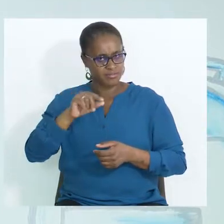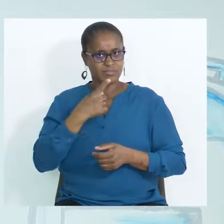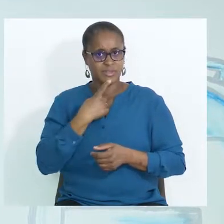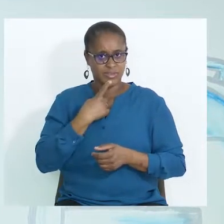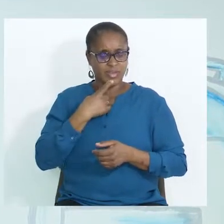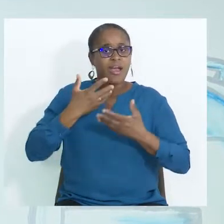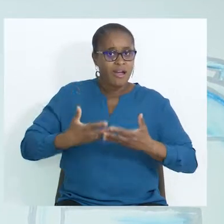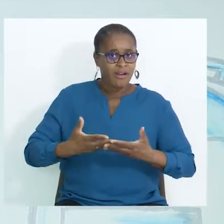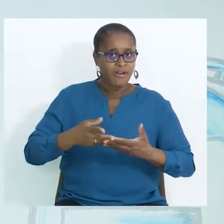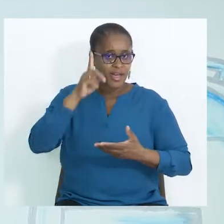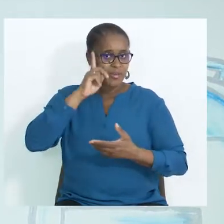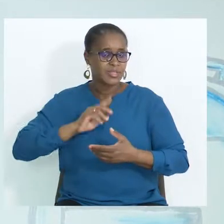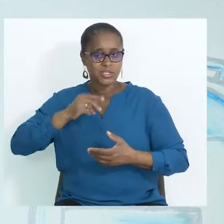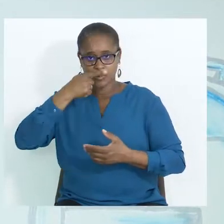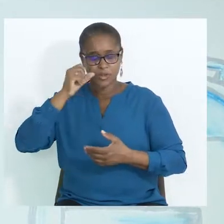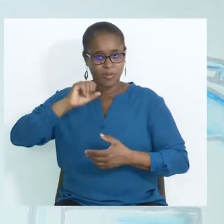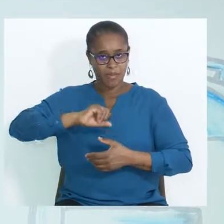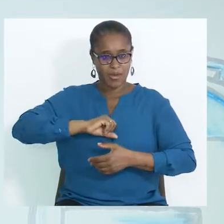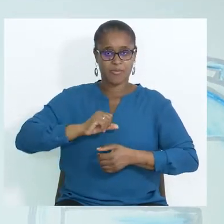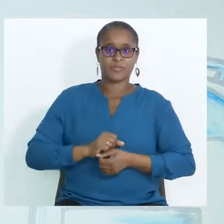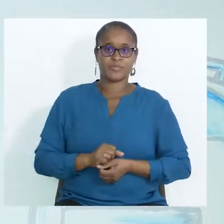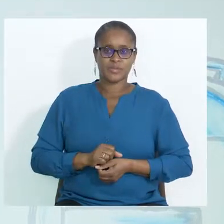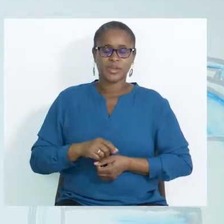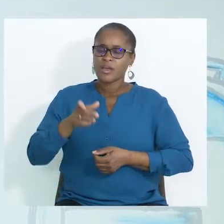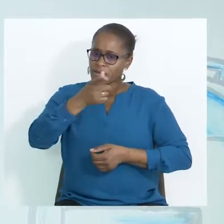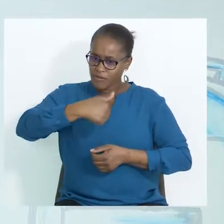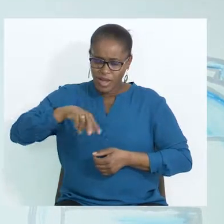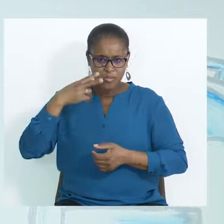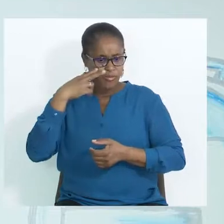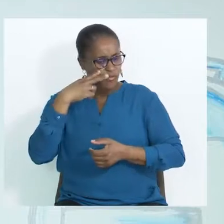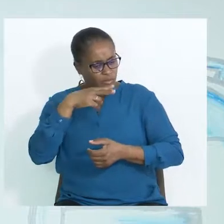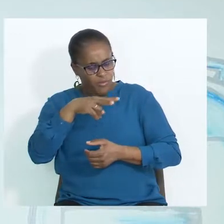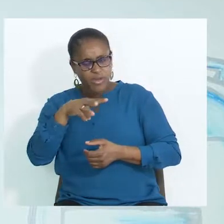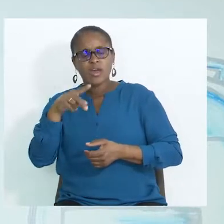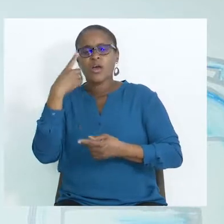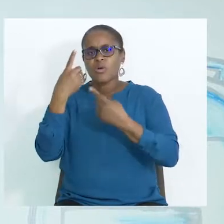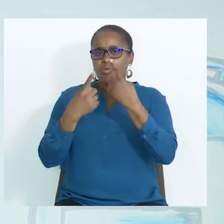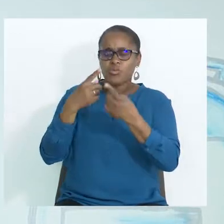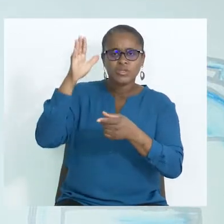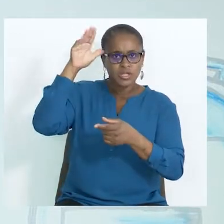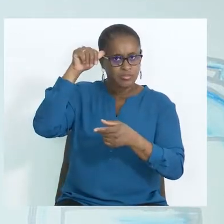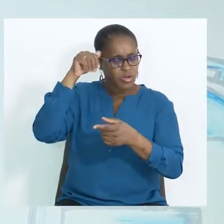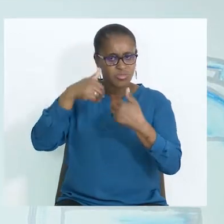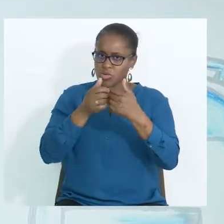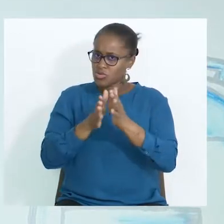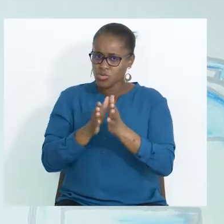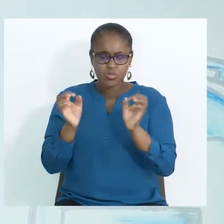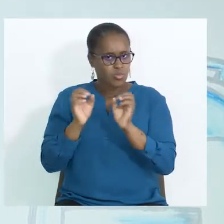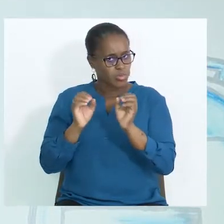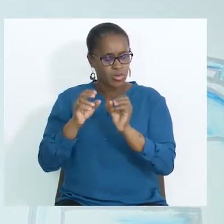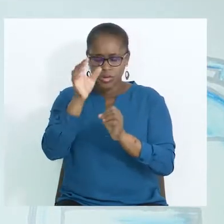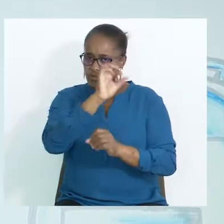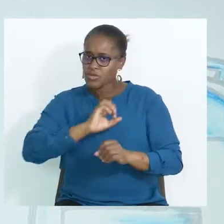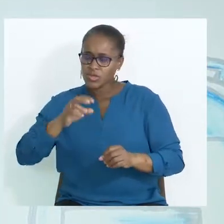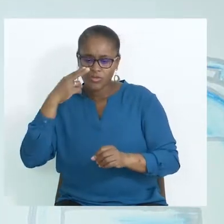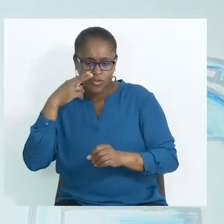agora Minhas meninas e meus meninos vamos observar alguns animais nem todos que vocês